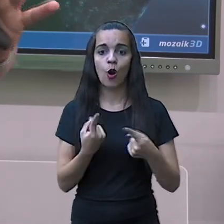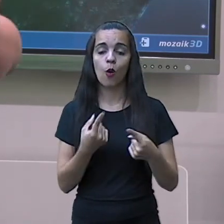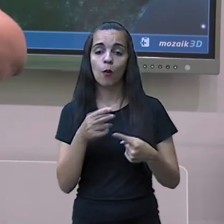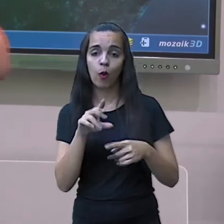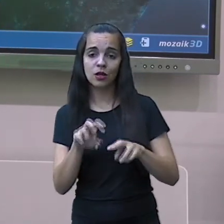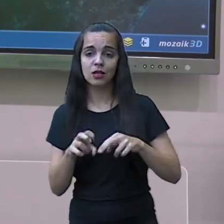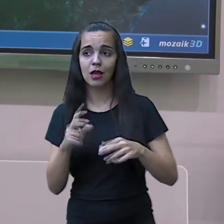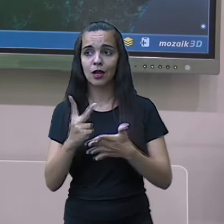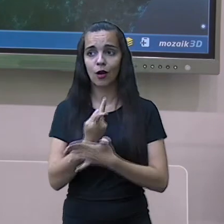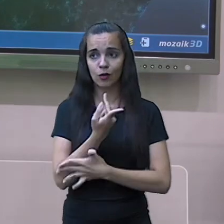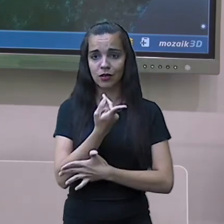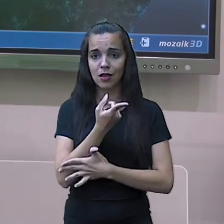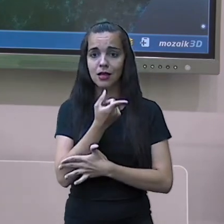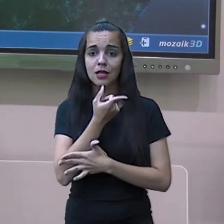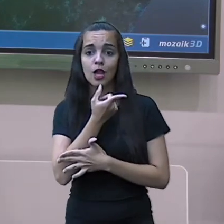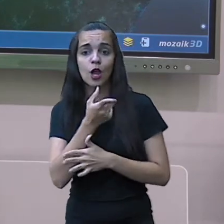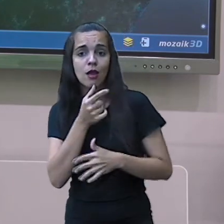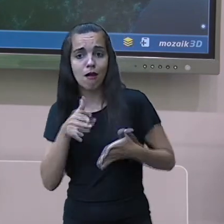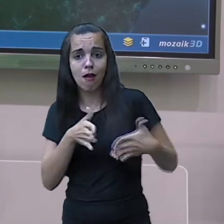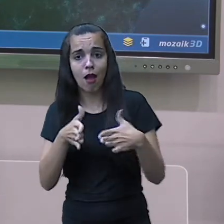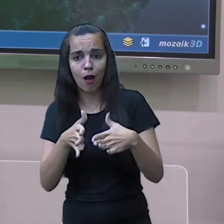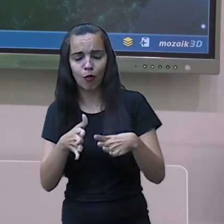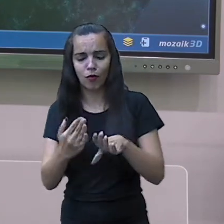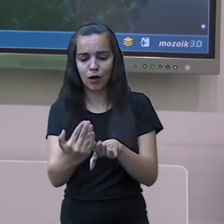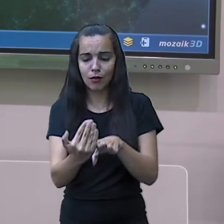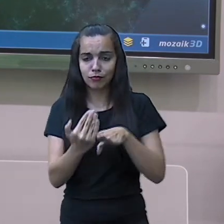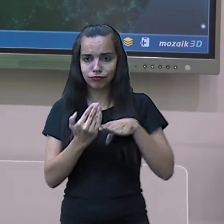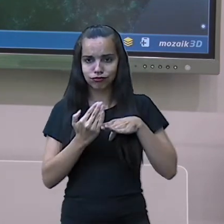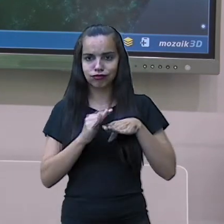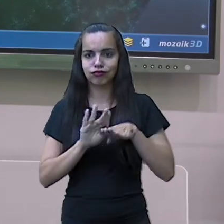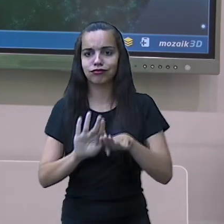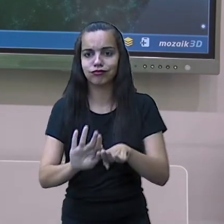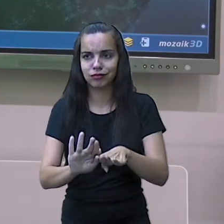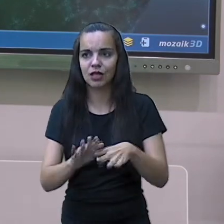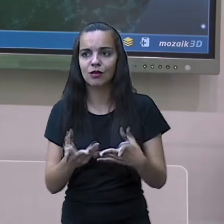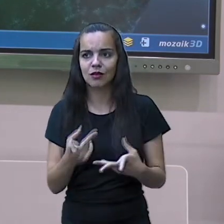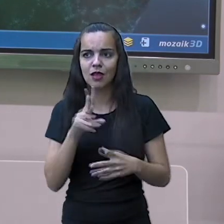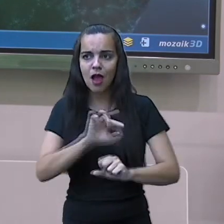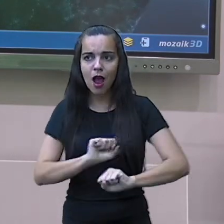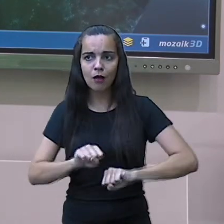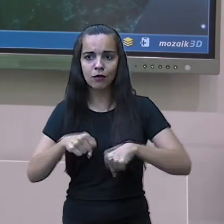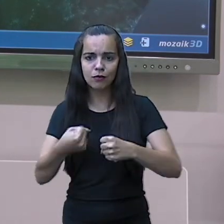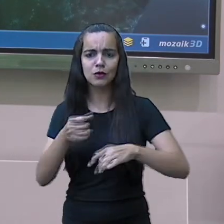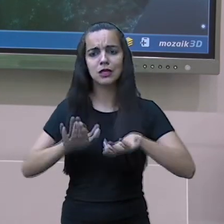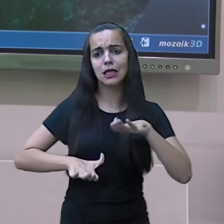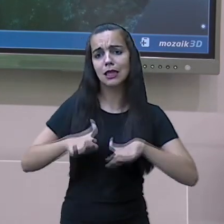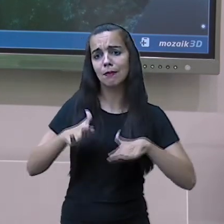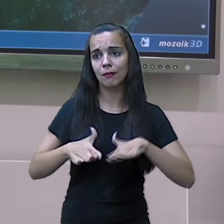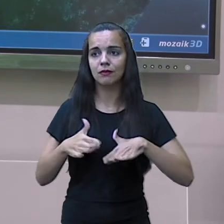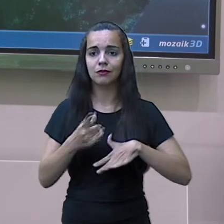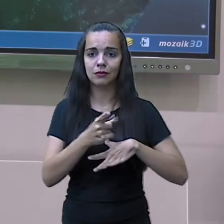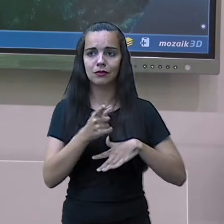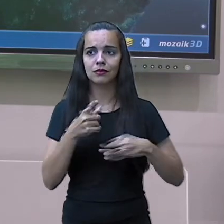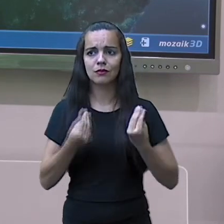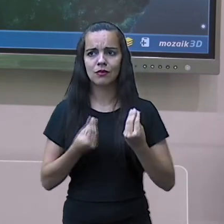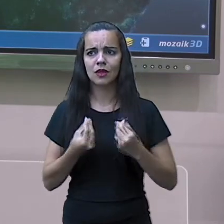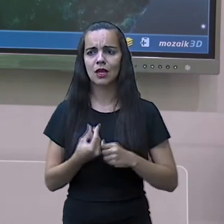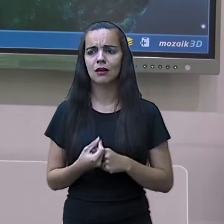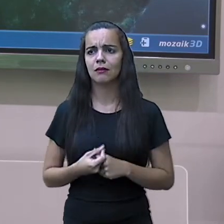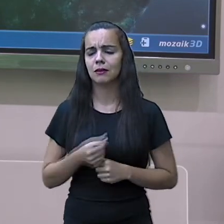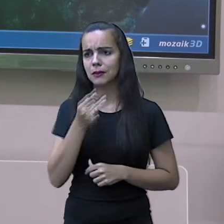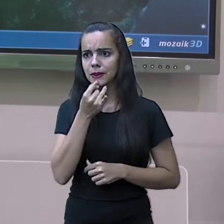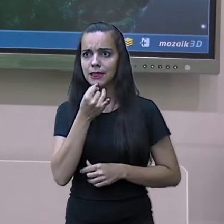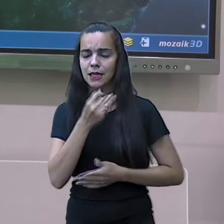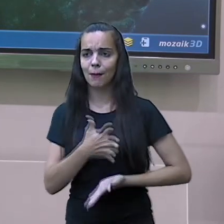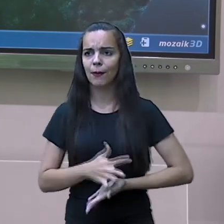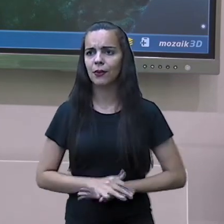empurrado pelas águas oceânicas. É muito importante isso. Então, o cuidado com o rio. Por que